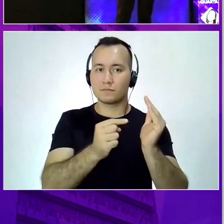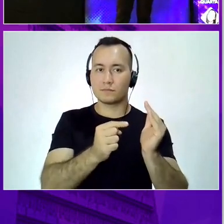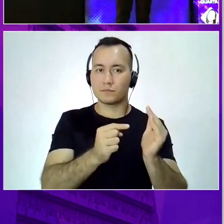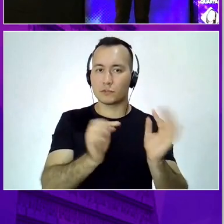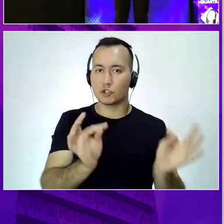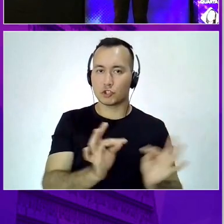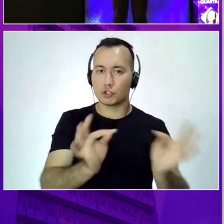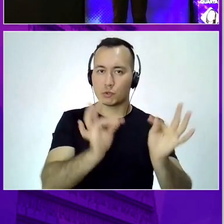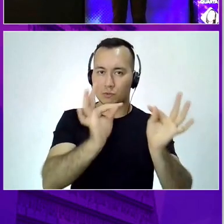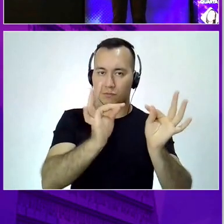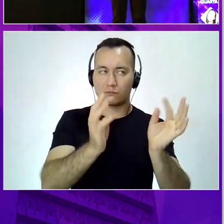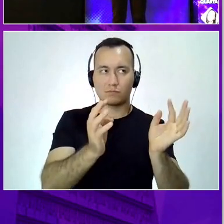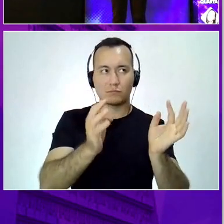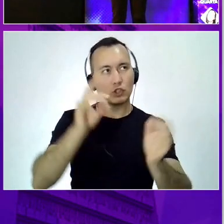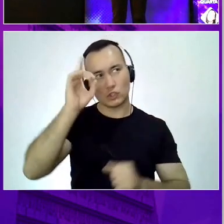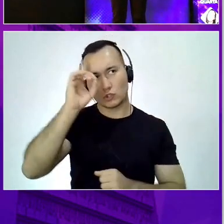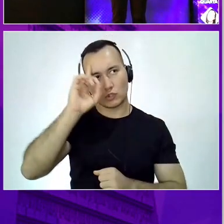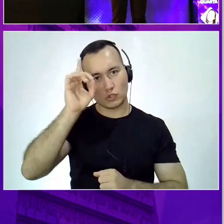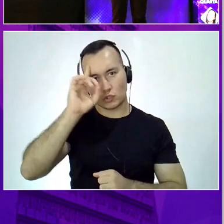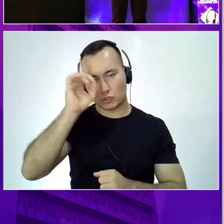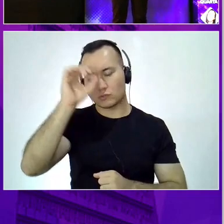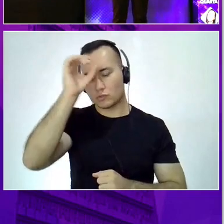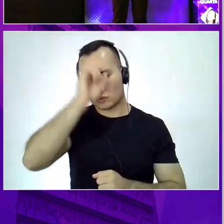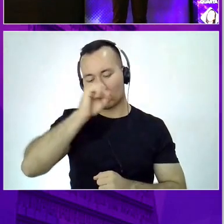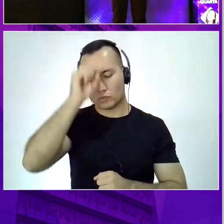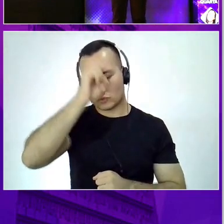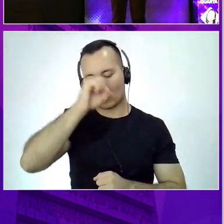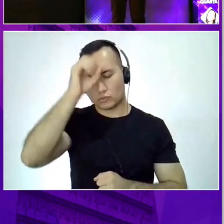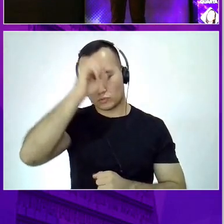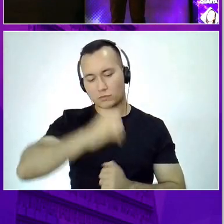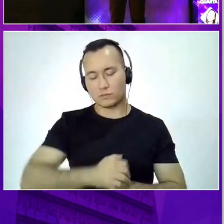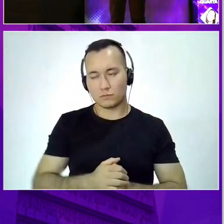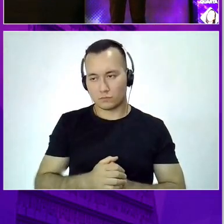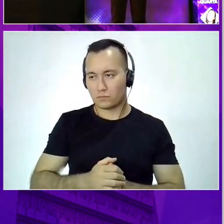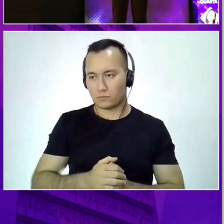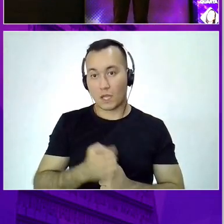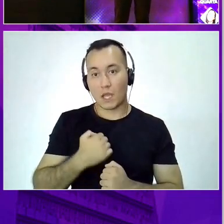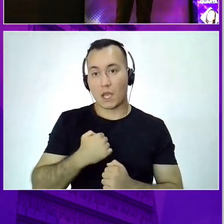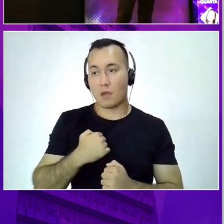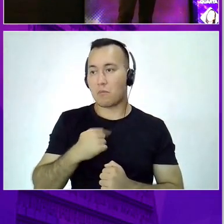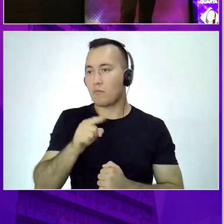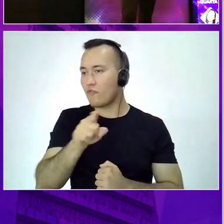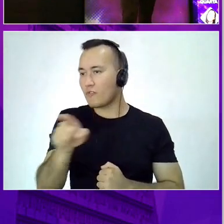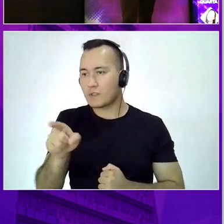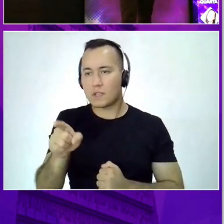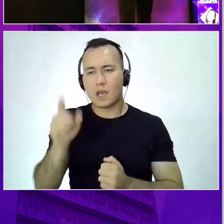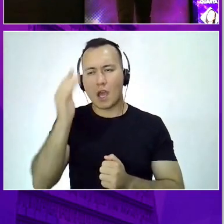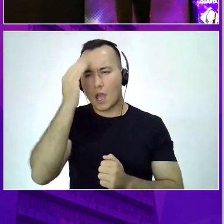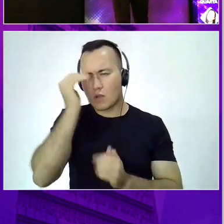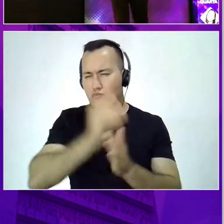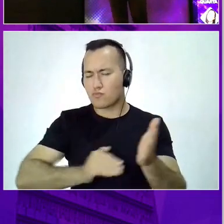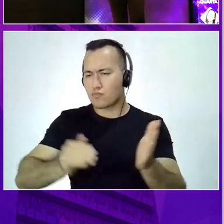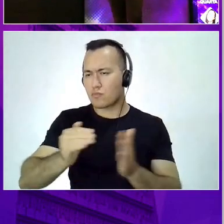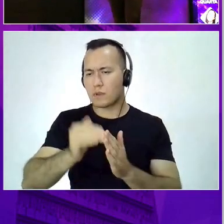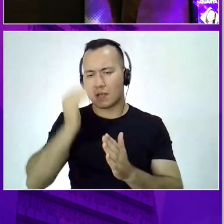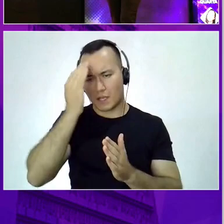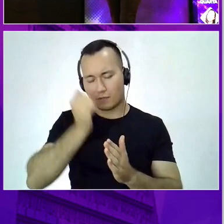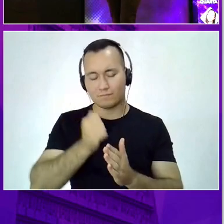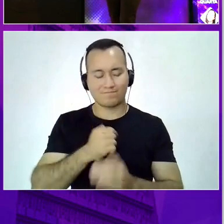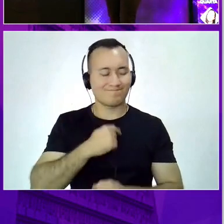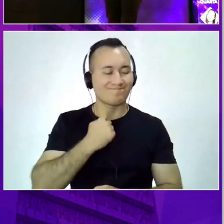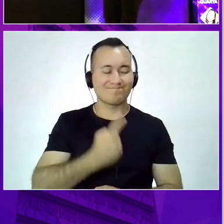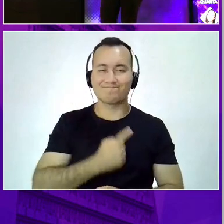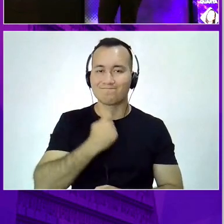né? Não existe ninguém que sabe tudo de nada, ninguém sabe tudo de nada. A gente tem que ter muita humildade